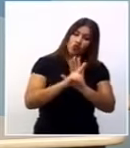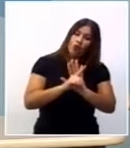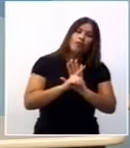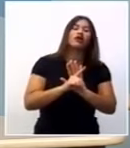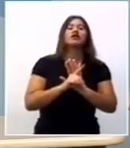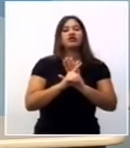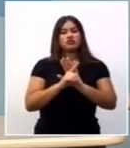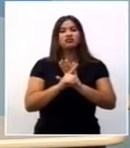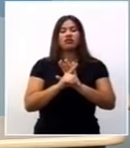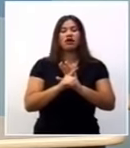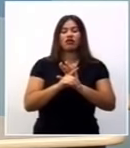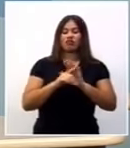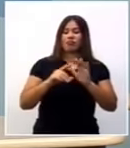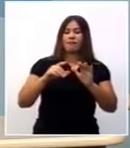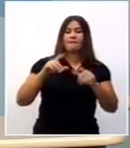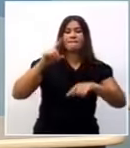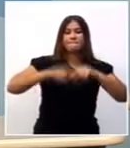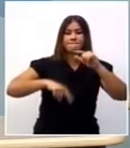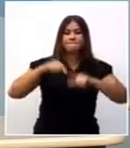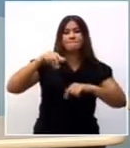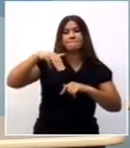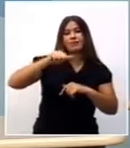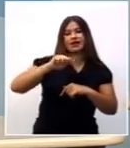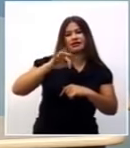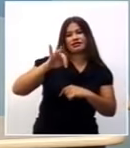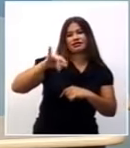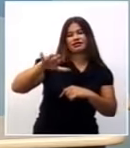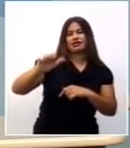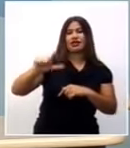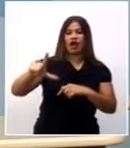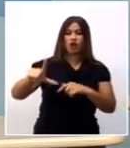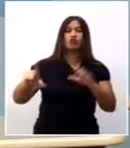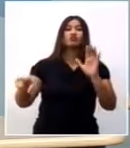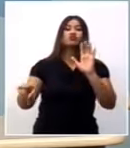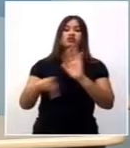fonte material, que a gente chamaria, e uma fonte escrita.